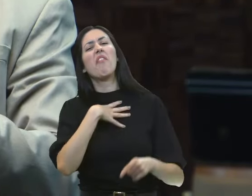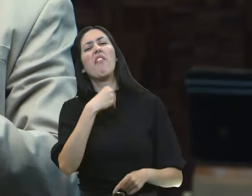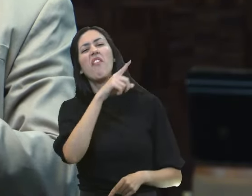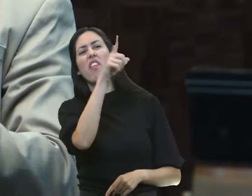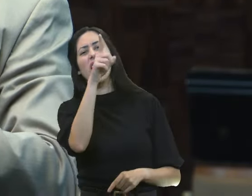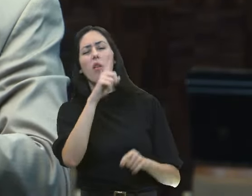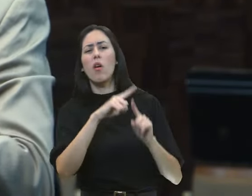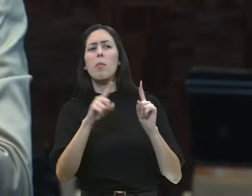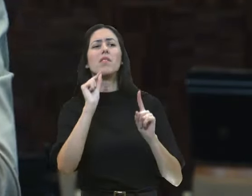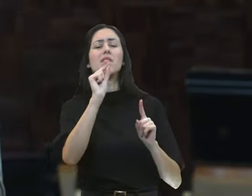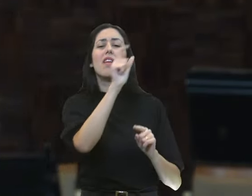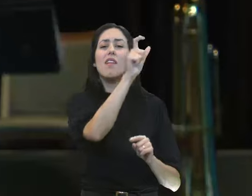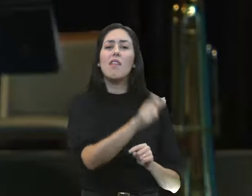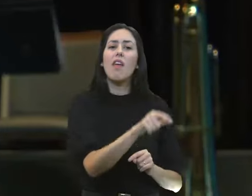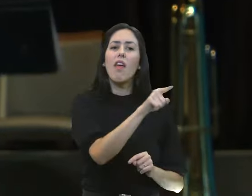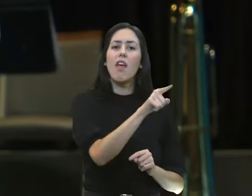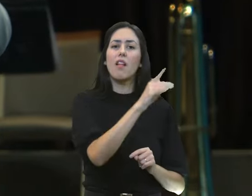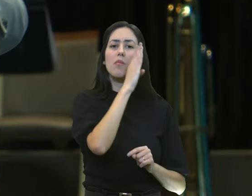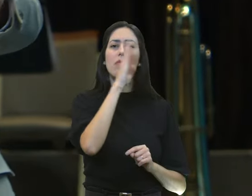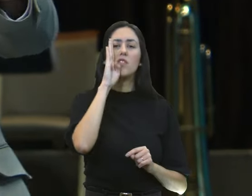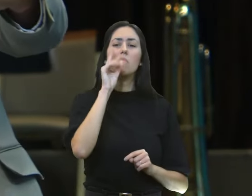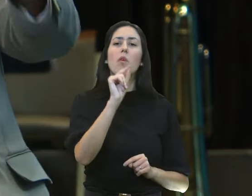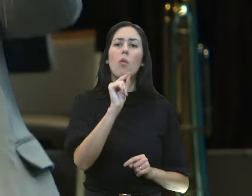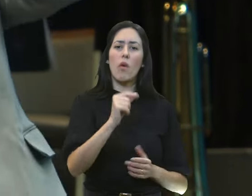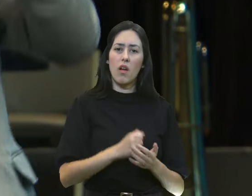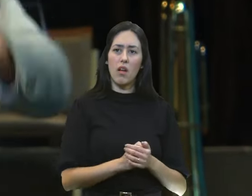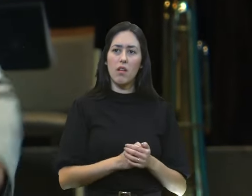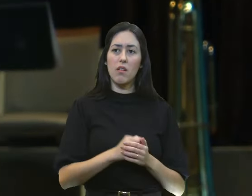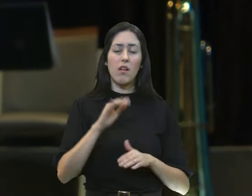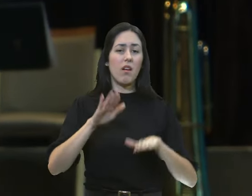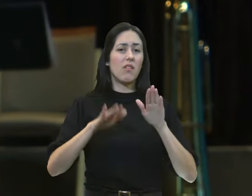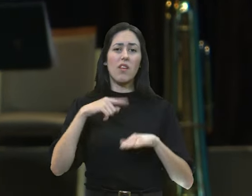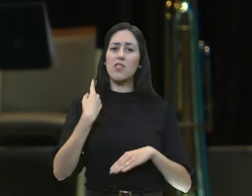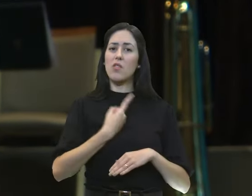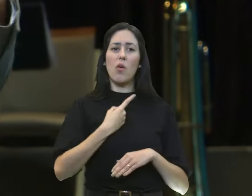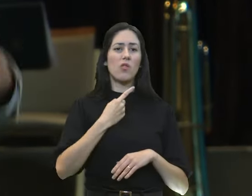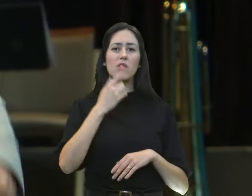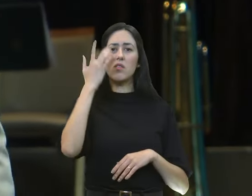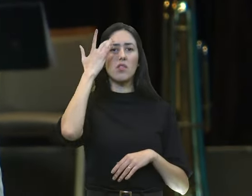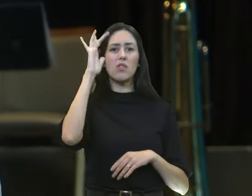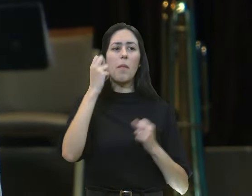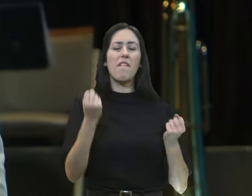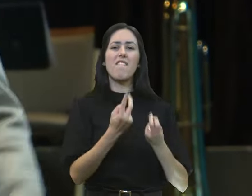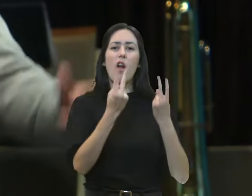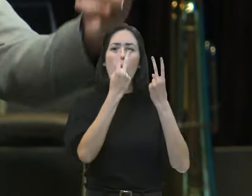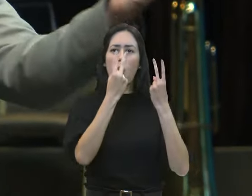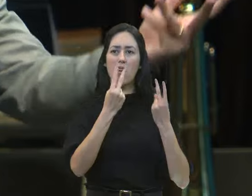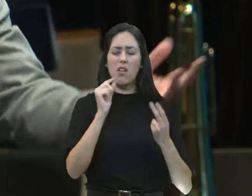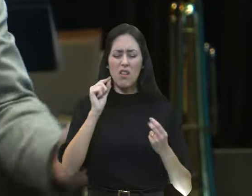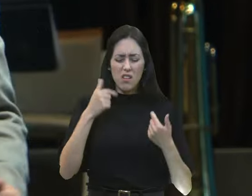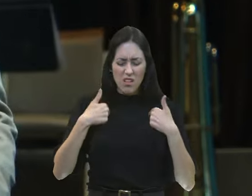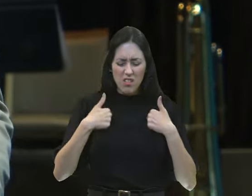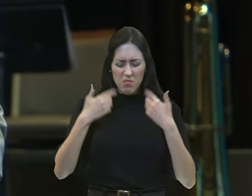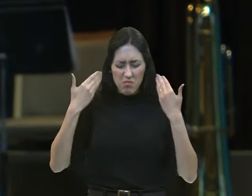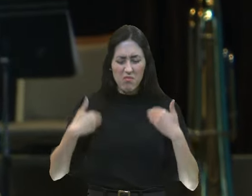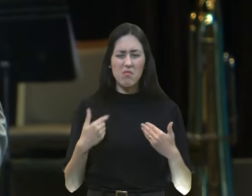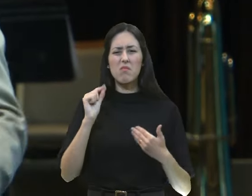não percebe o próprio valor, porque não sabe quem é. Quem eu sou? Perdido na